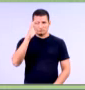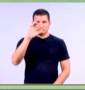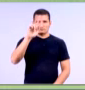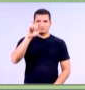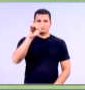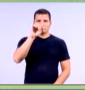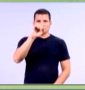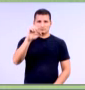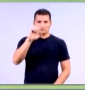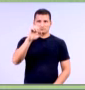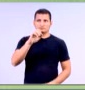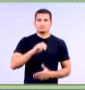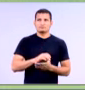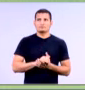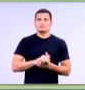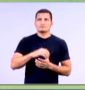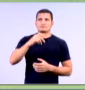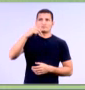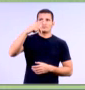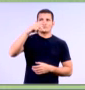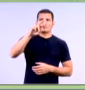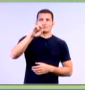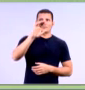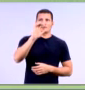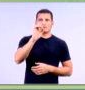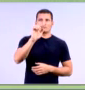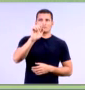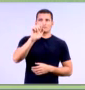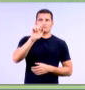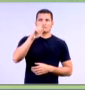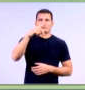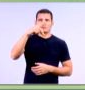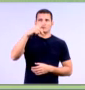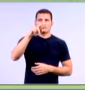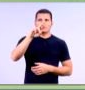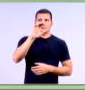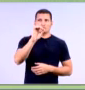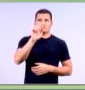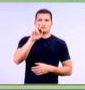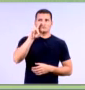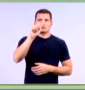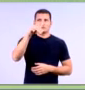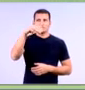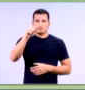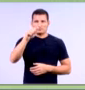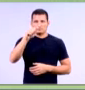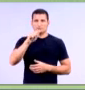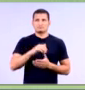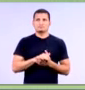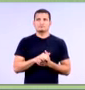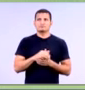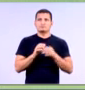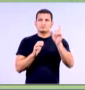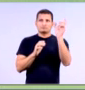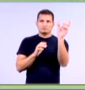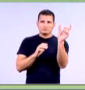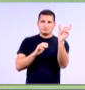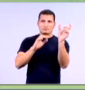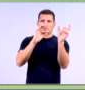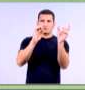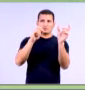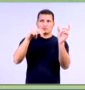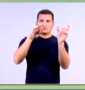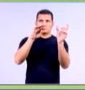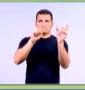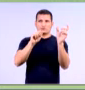2 classes, a programa.java e a conta corrente.java. A conta corrente eu criei toda a minha classe, está toda bonitinha lá. Quer